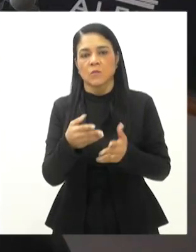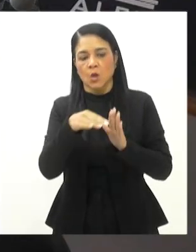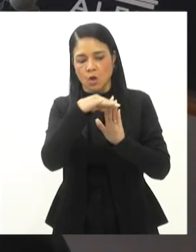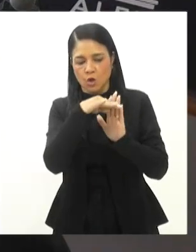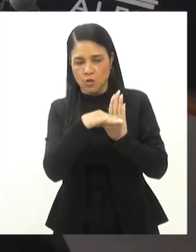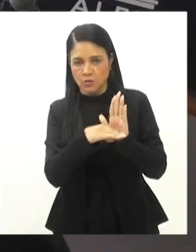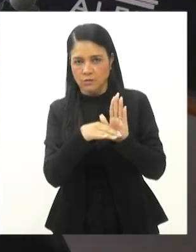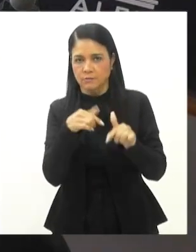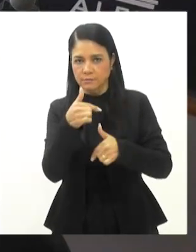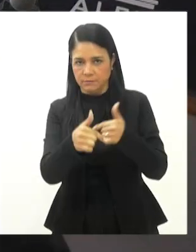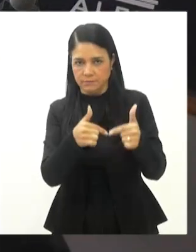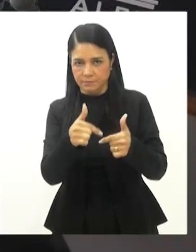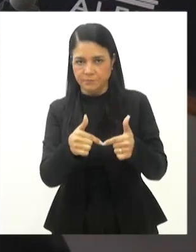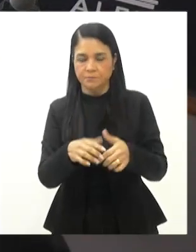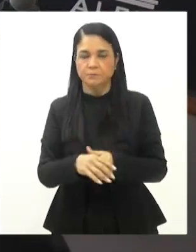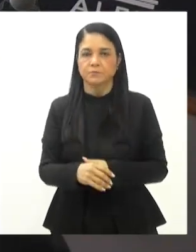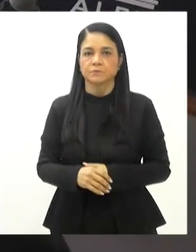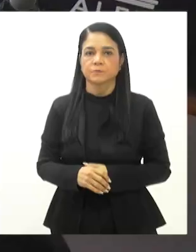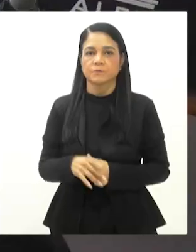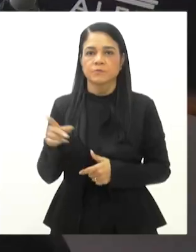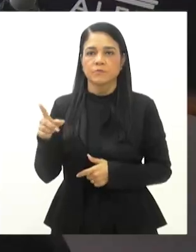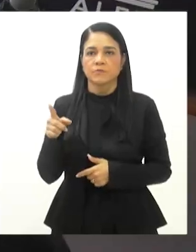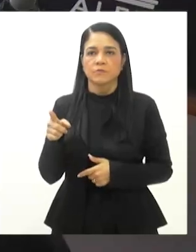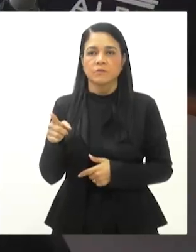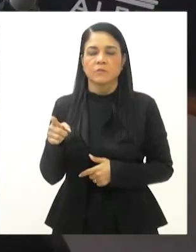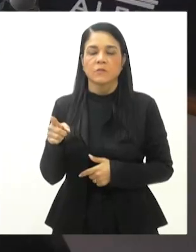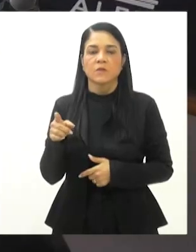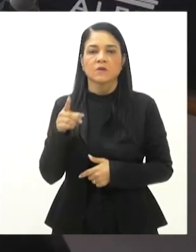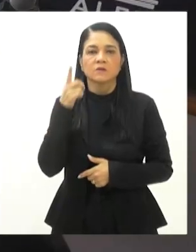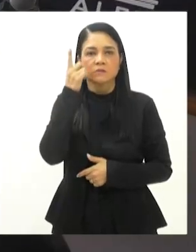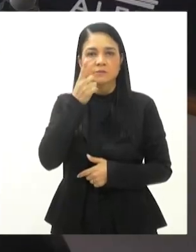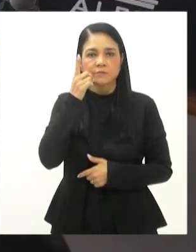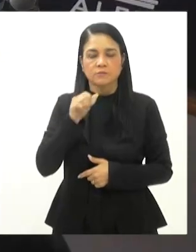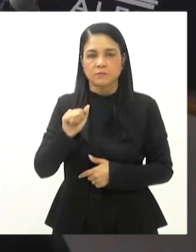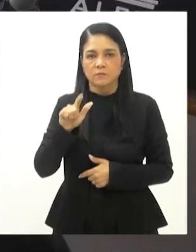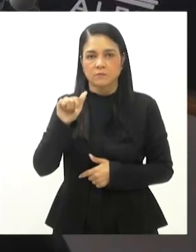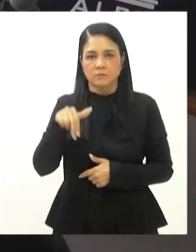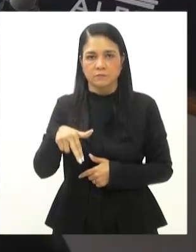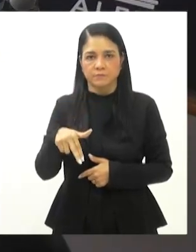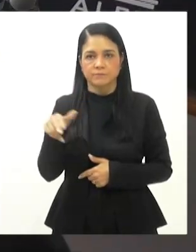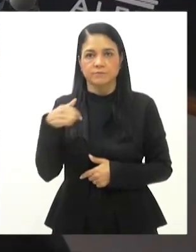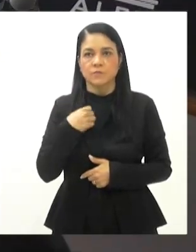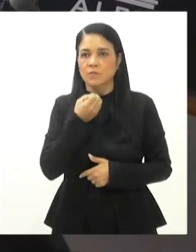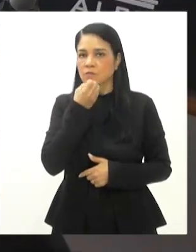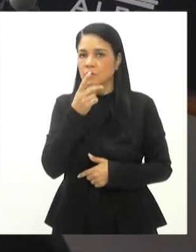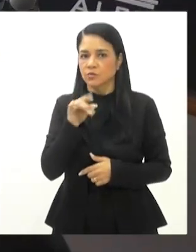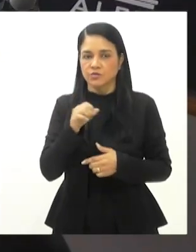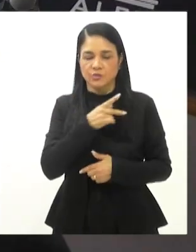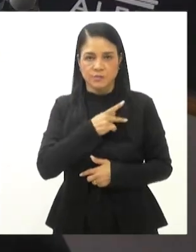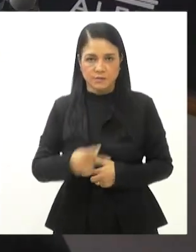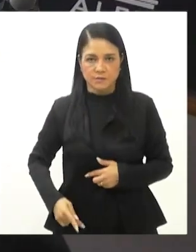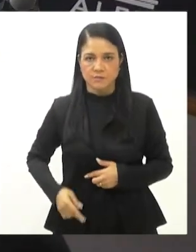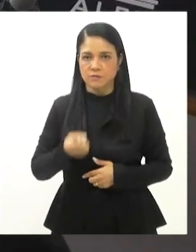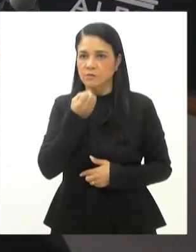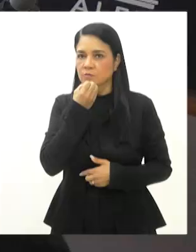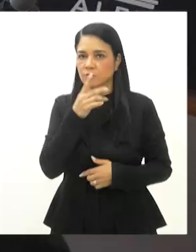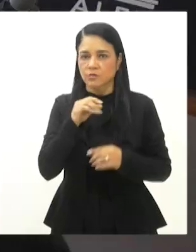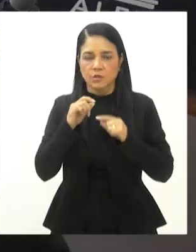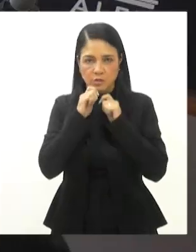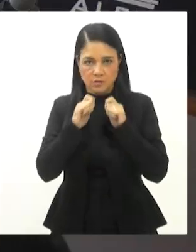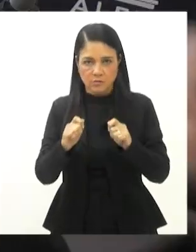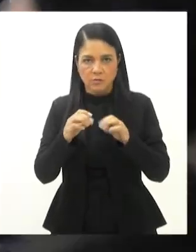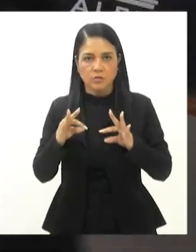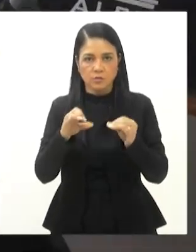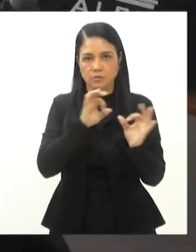cronograma de trabalho. Desse plano de trabalho. Deputado Alan Lopes. Bom dia, presidente. Bom dia, assessores e a todos que